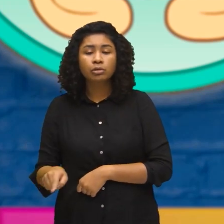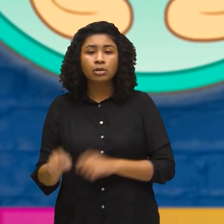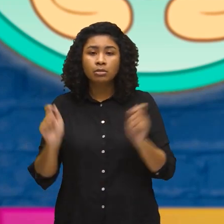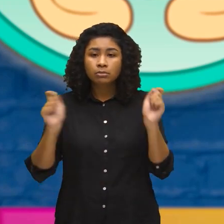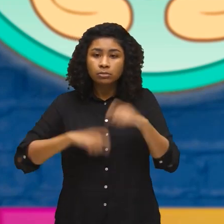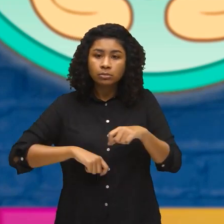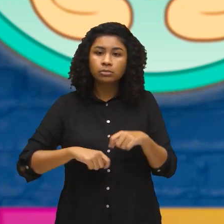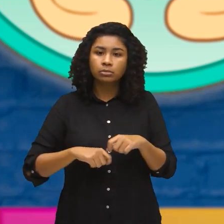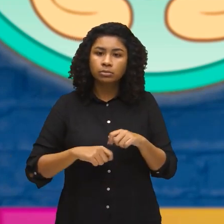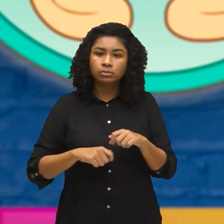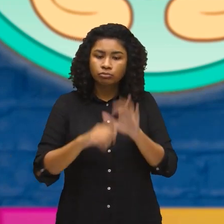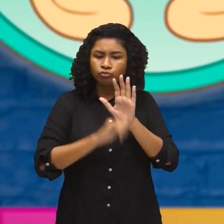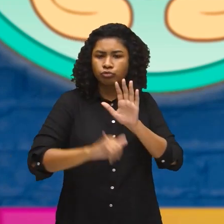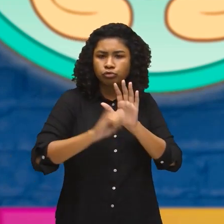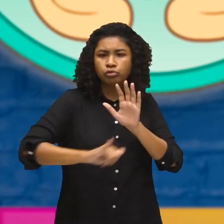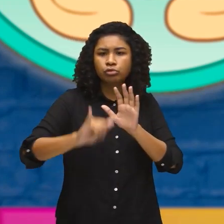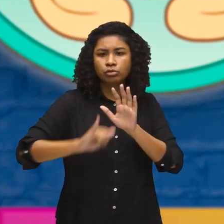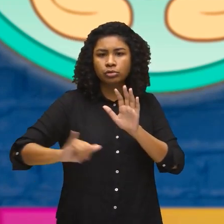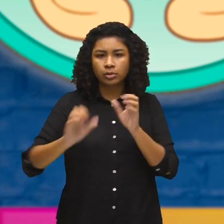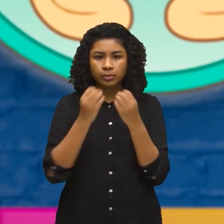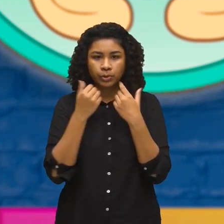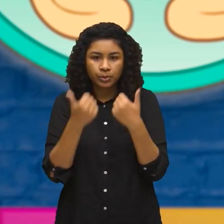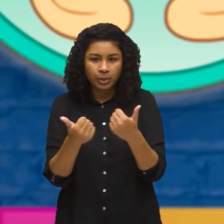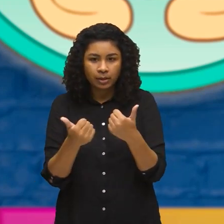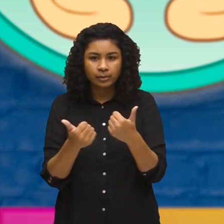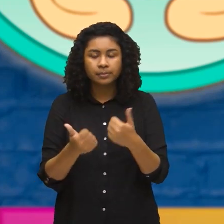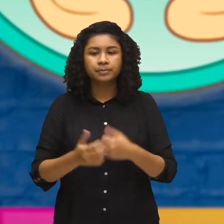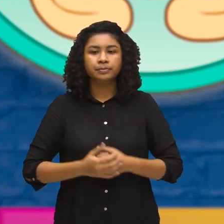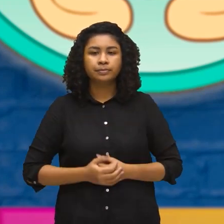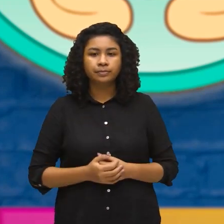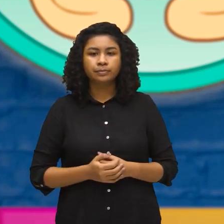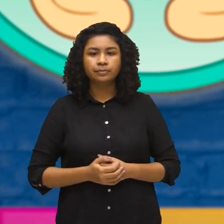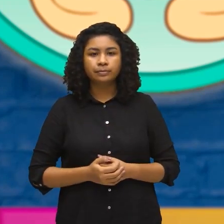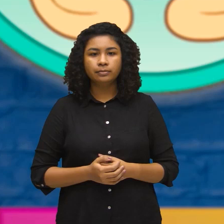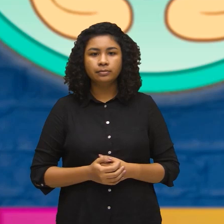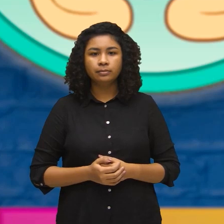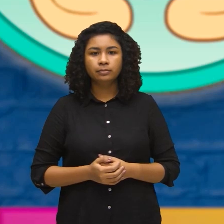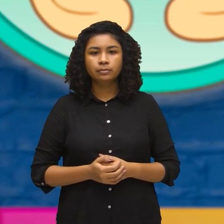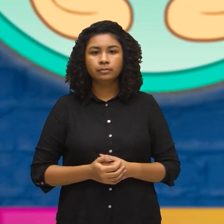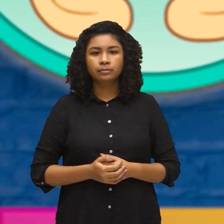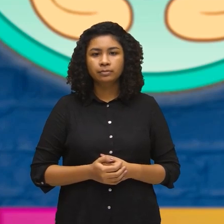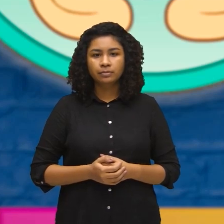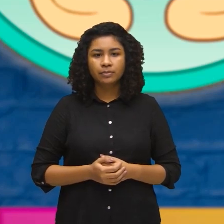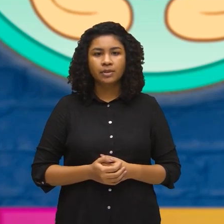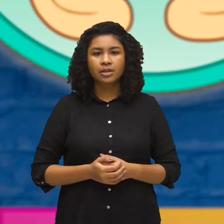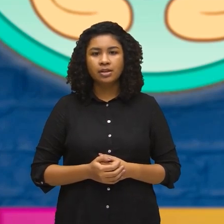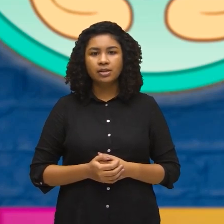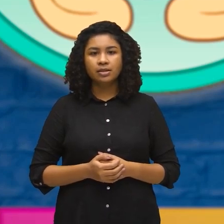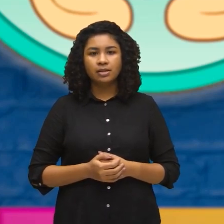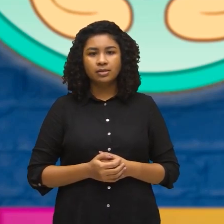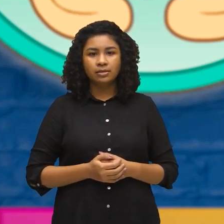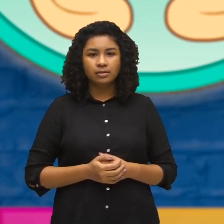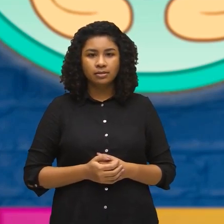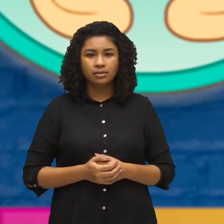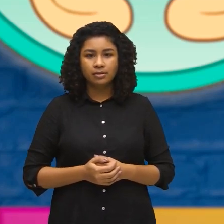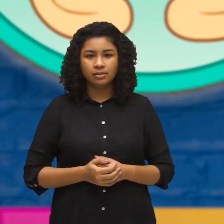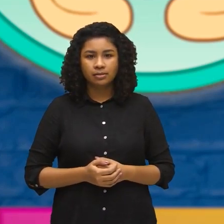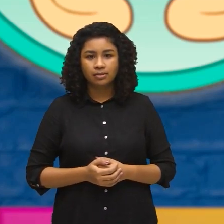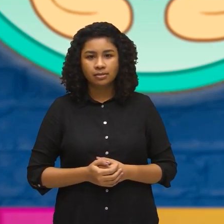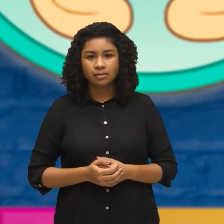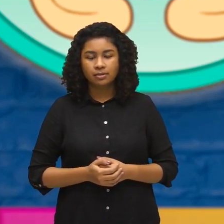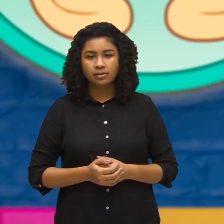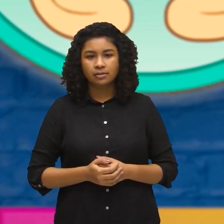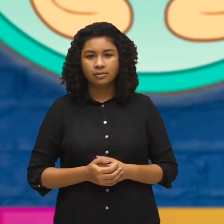tipo de campanha, tá bom? Então, como eu falei, isso exigirá do aluno mais informação, vai refletir sobre